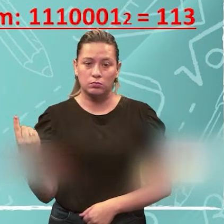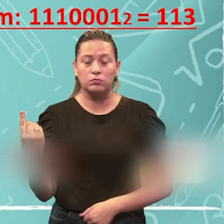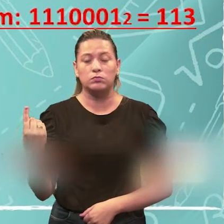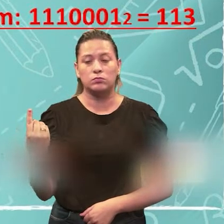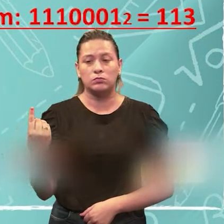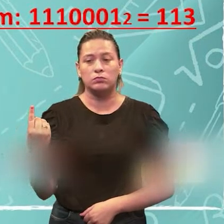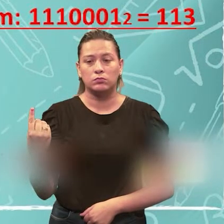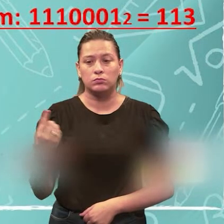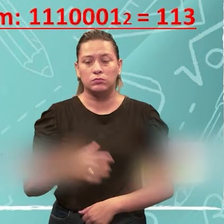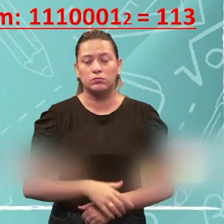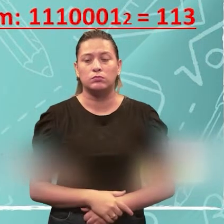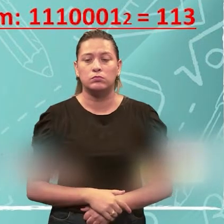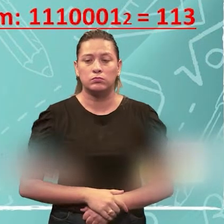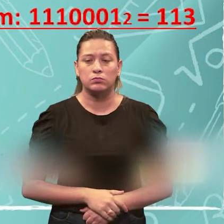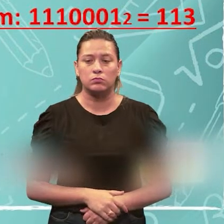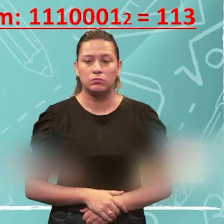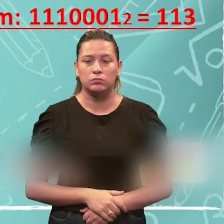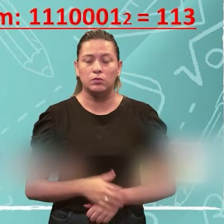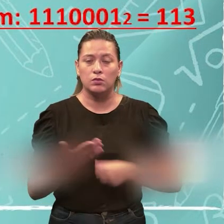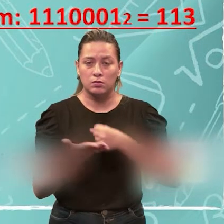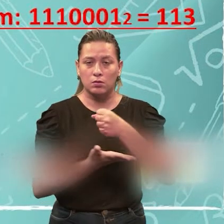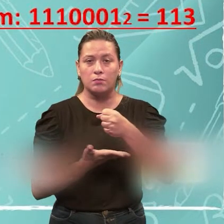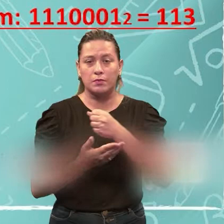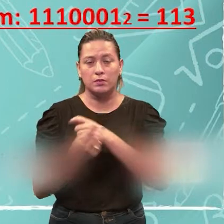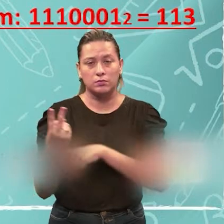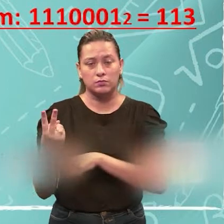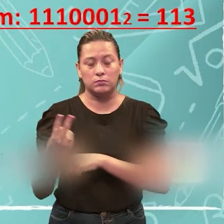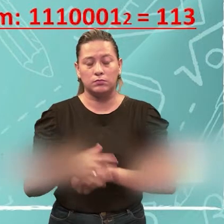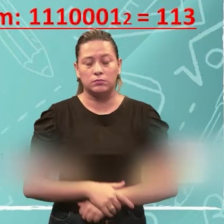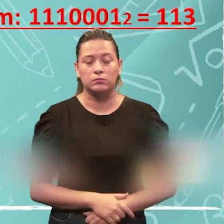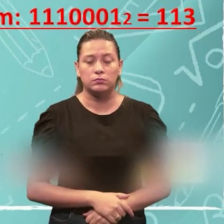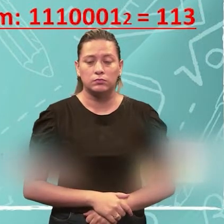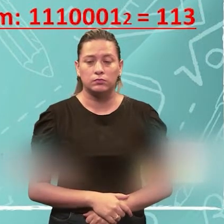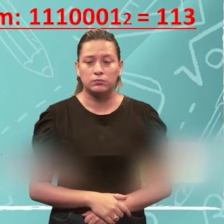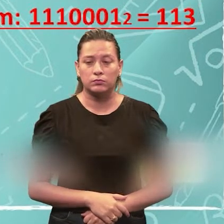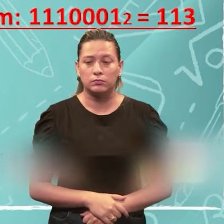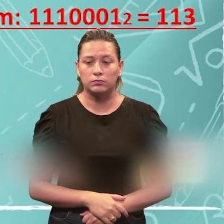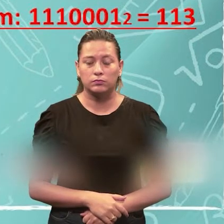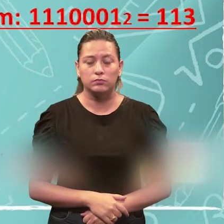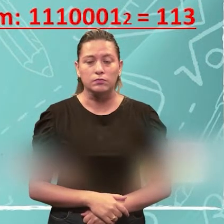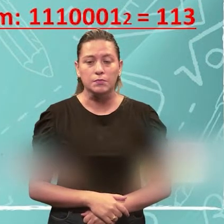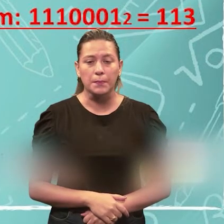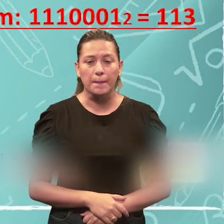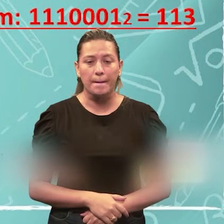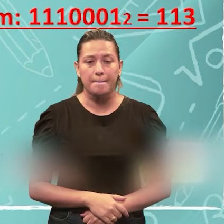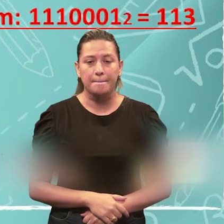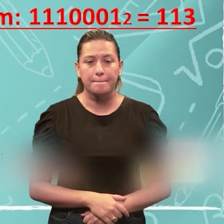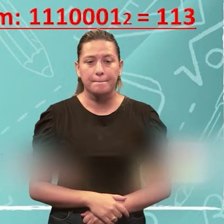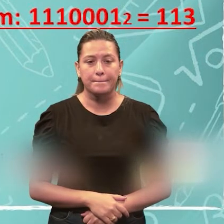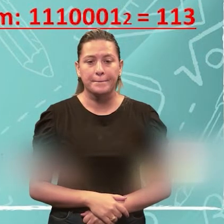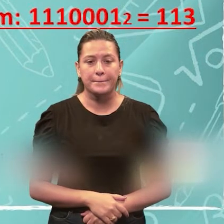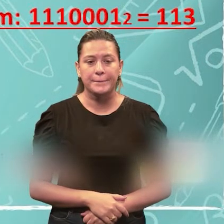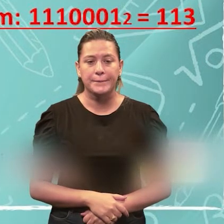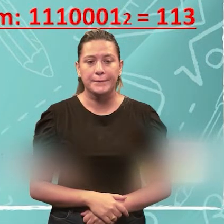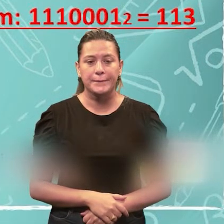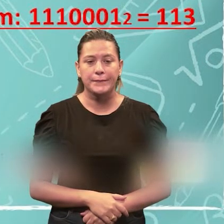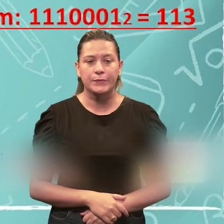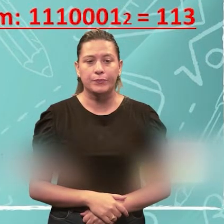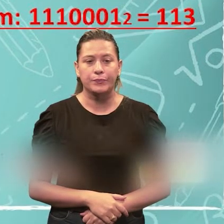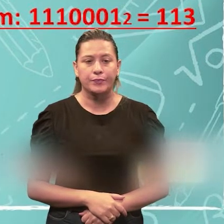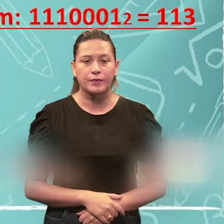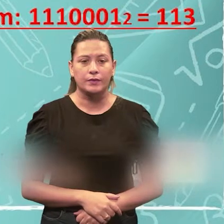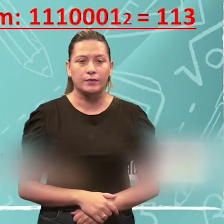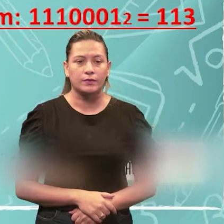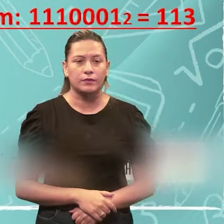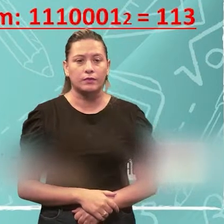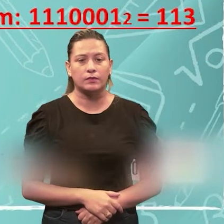111000012, ele corre... 2 não, perdão, aqui é na base 2, tá? É porque esse 2 ela tinha que ficar pequenininho como tá aqui, tá? Então